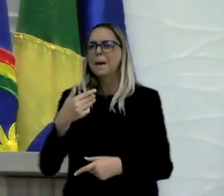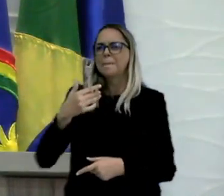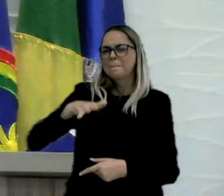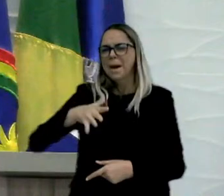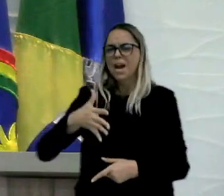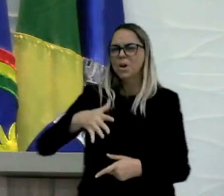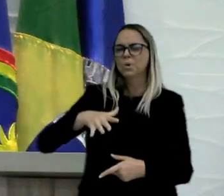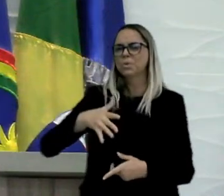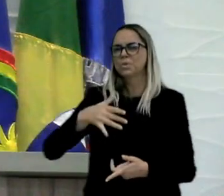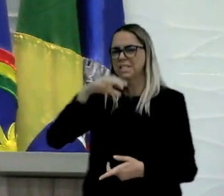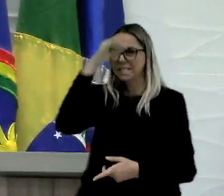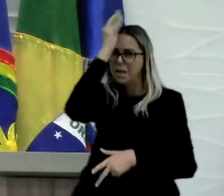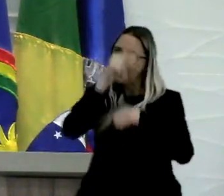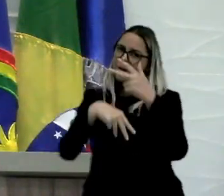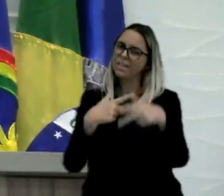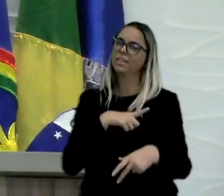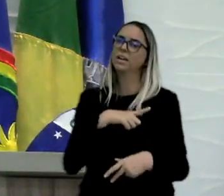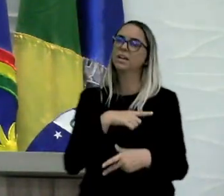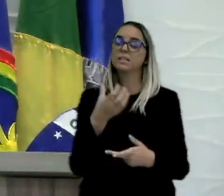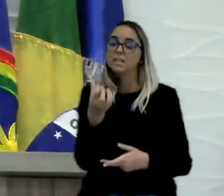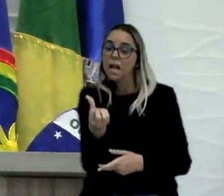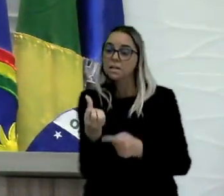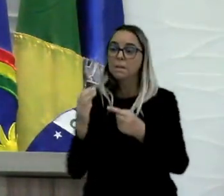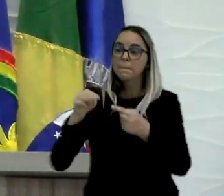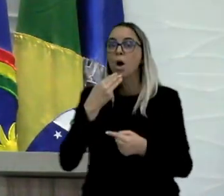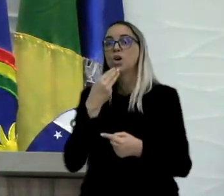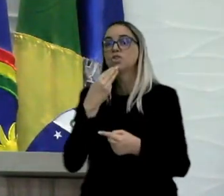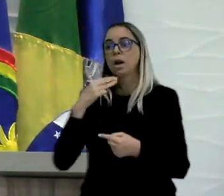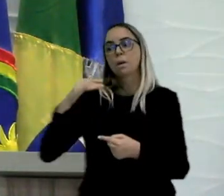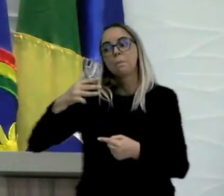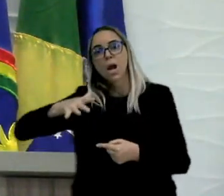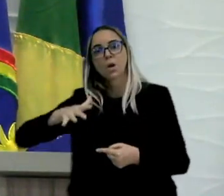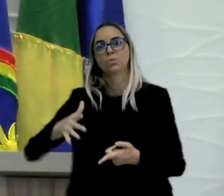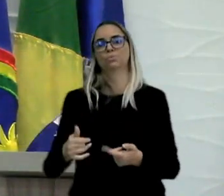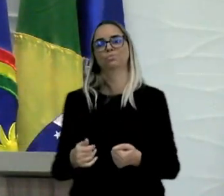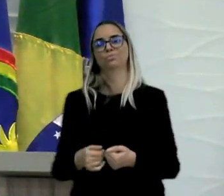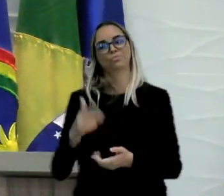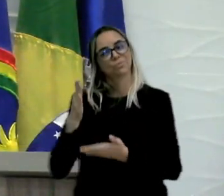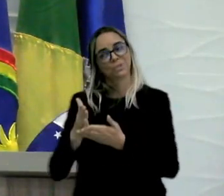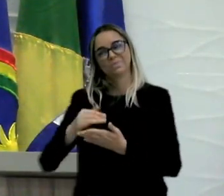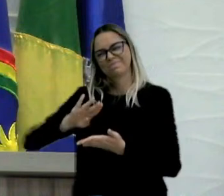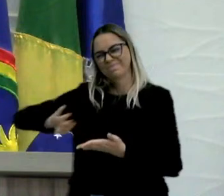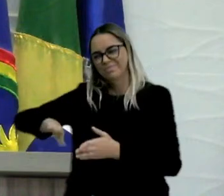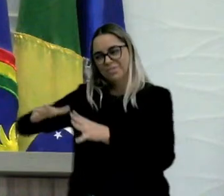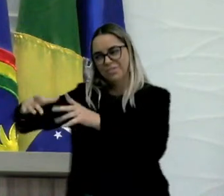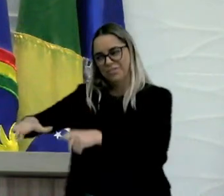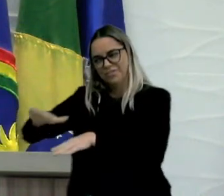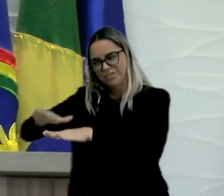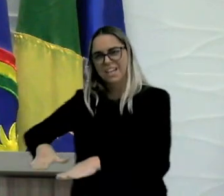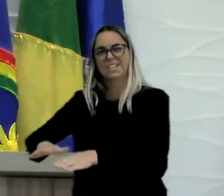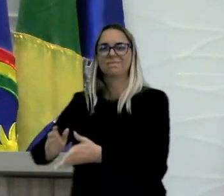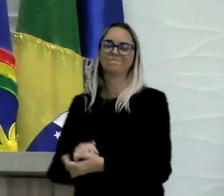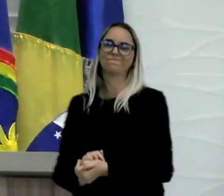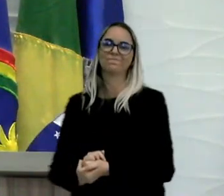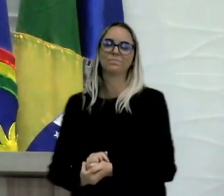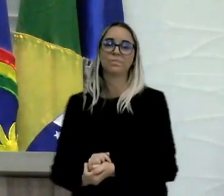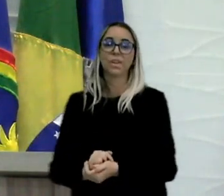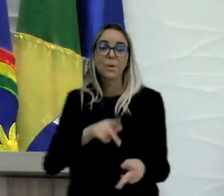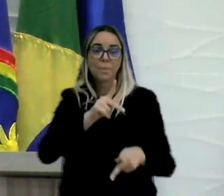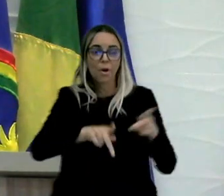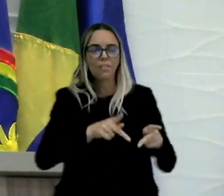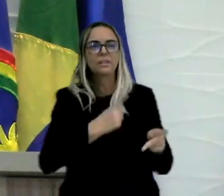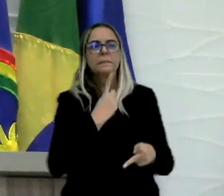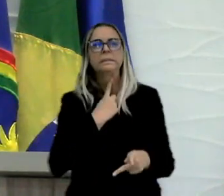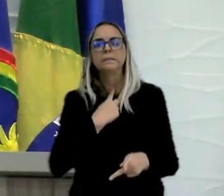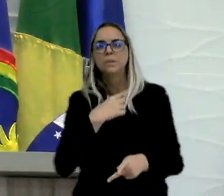3 milhões fica 6 milhões e me aí no meio do caminho e o povo aqui com